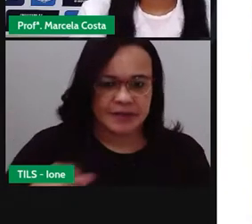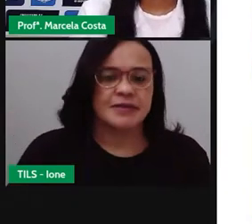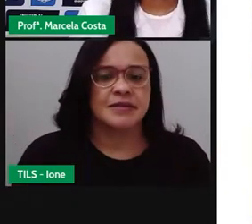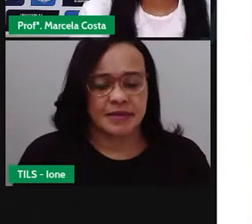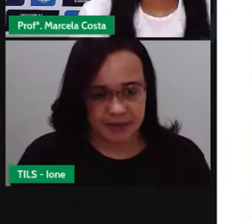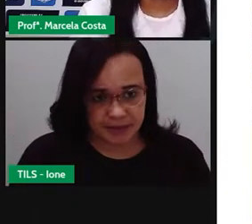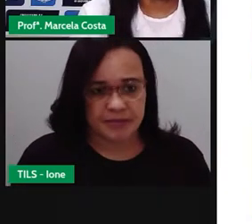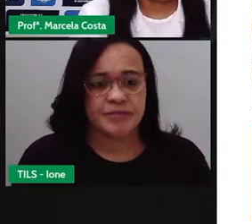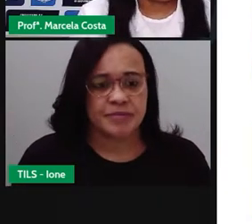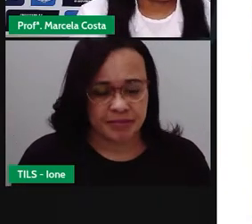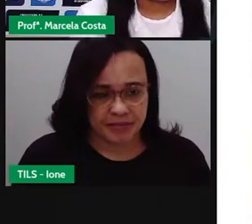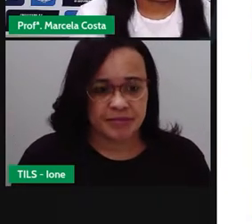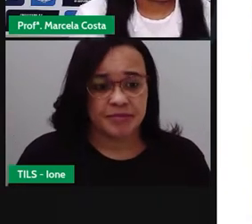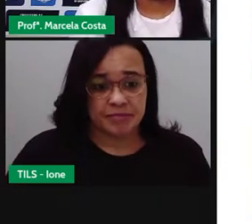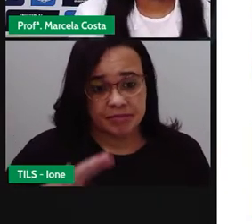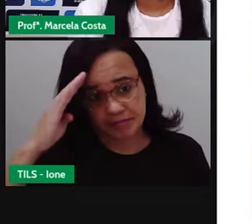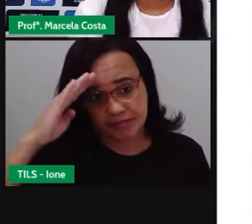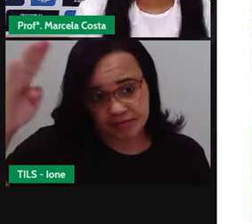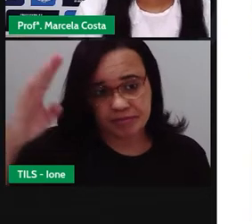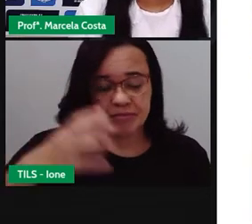região Nordeste, que é a Bahia.